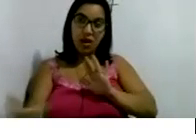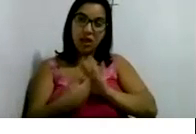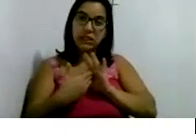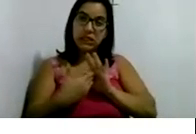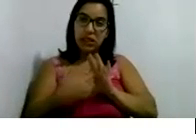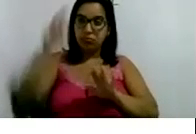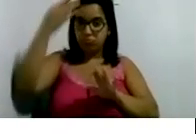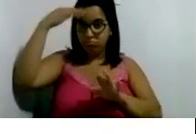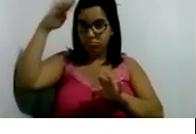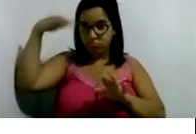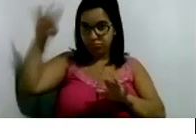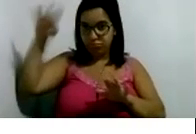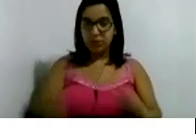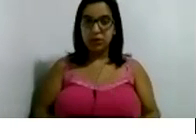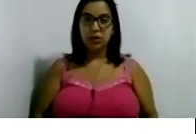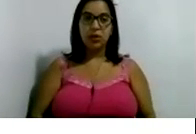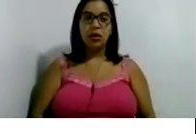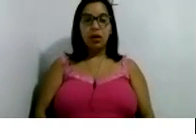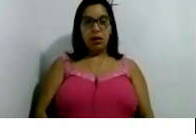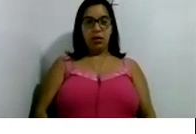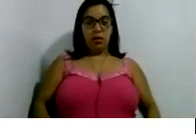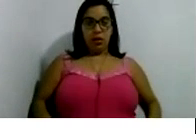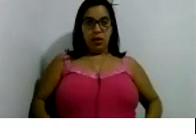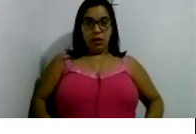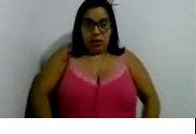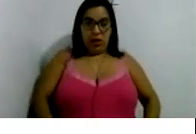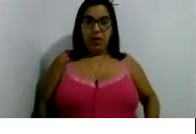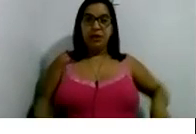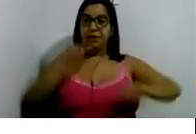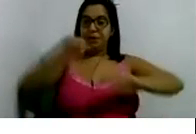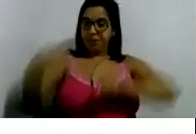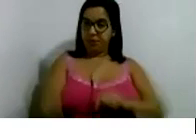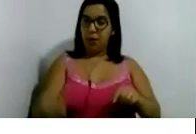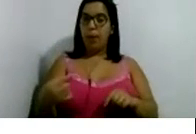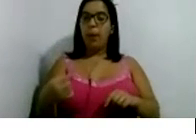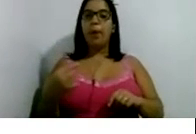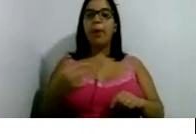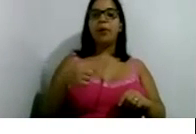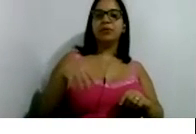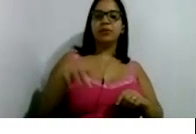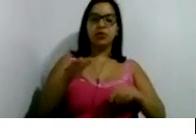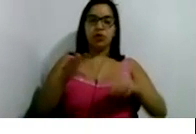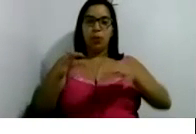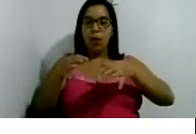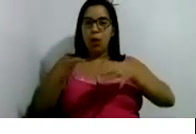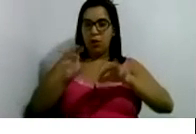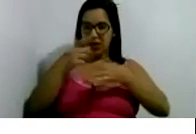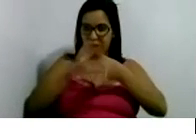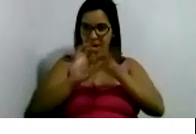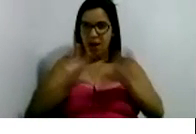na puberdade. Então, depois da puberdade, após a ovulação, o ócito primário